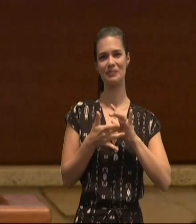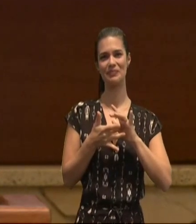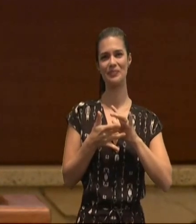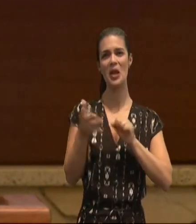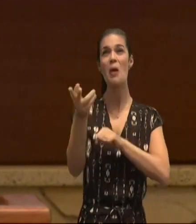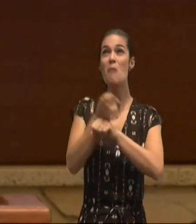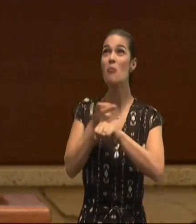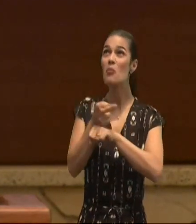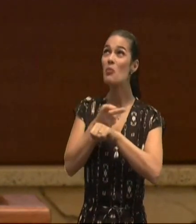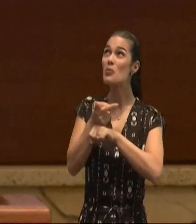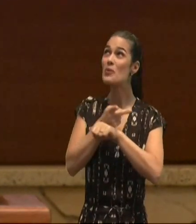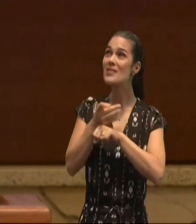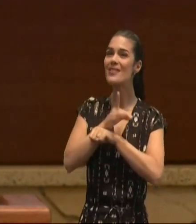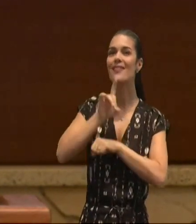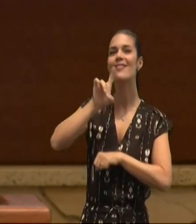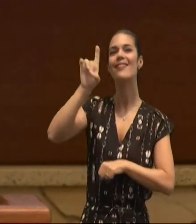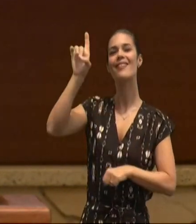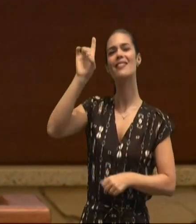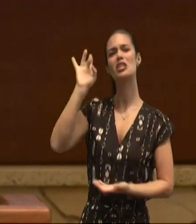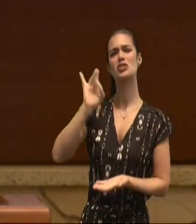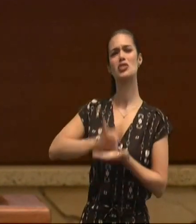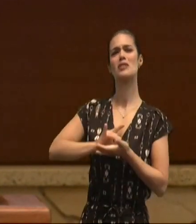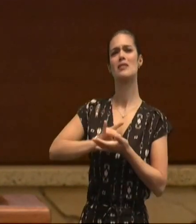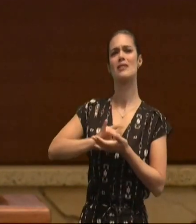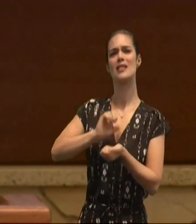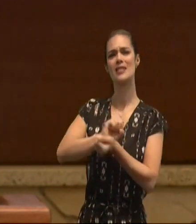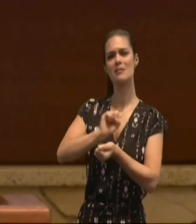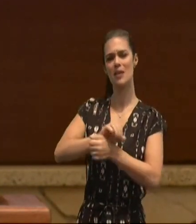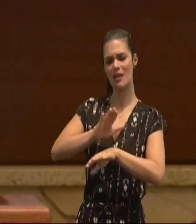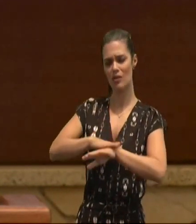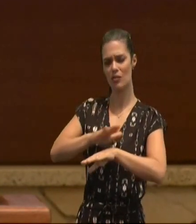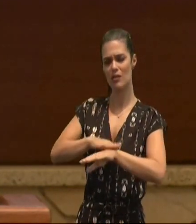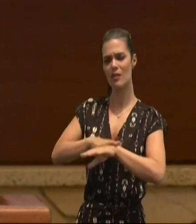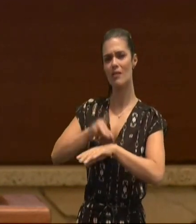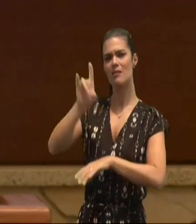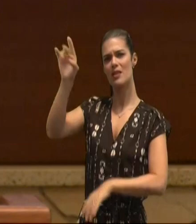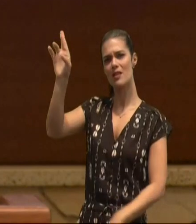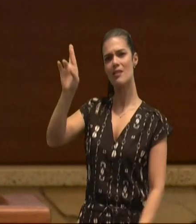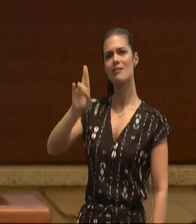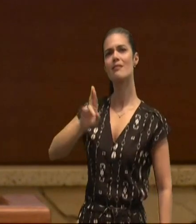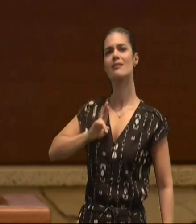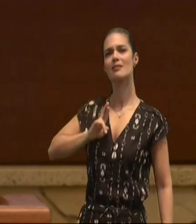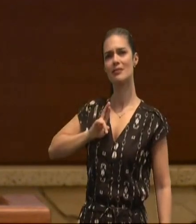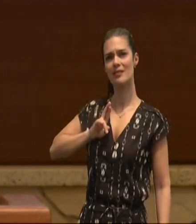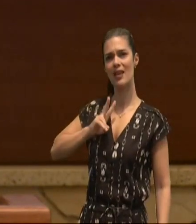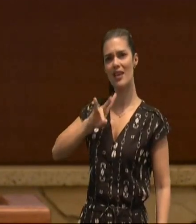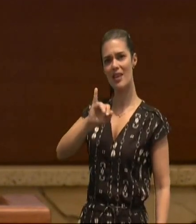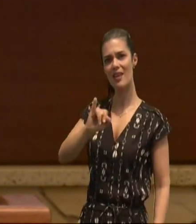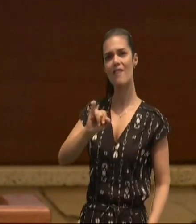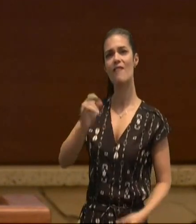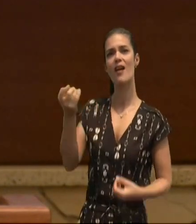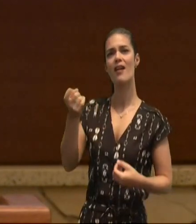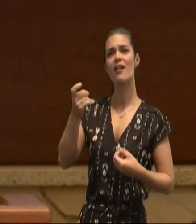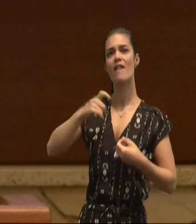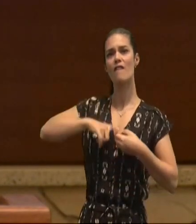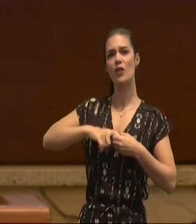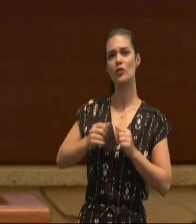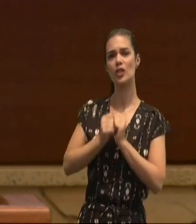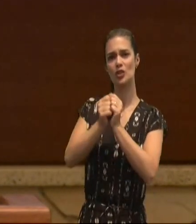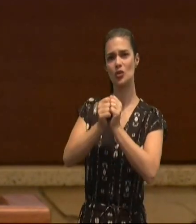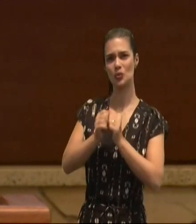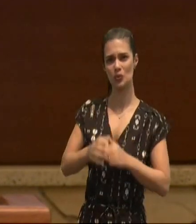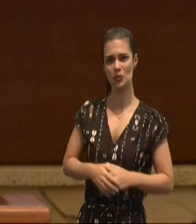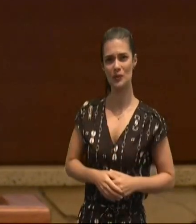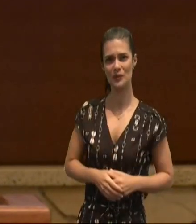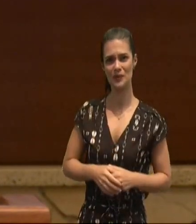Senhor com todo o teu coração, aguardando o tempo em que Ele irá restaurar a sua presença conosco. Esse é o